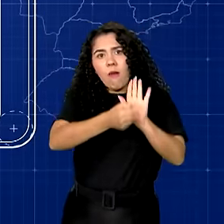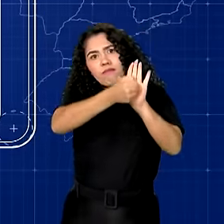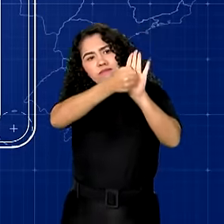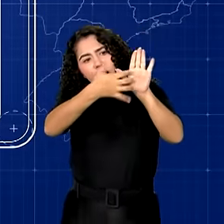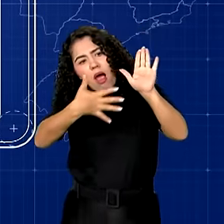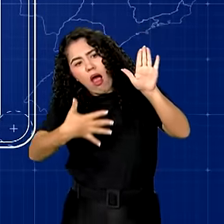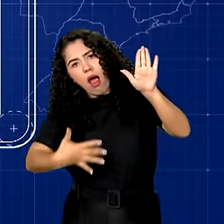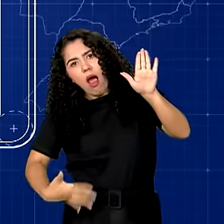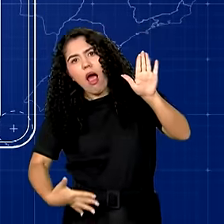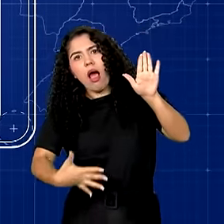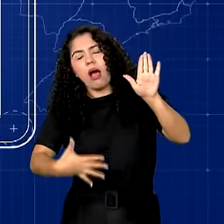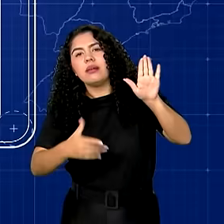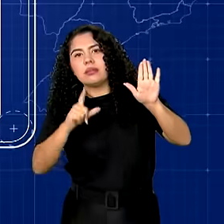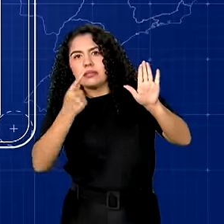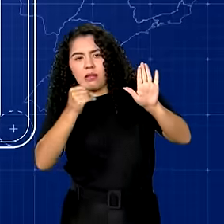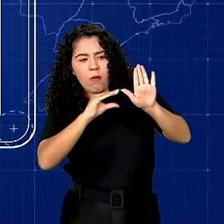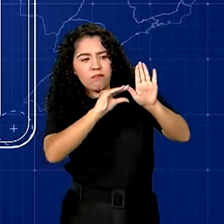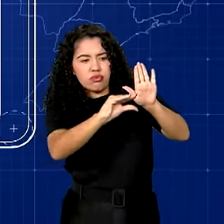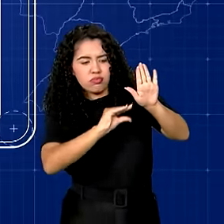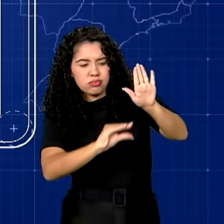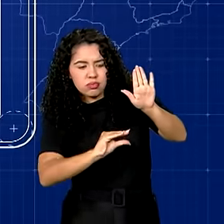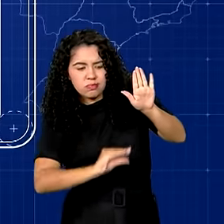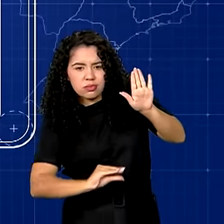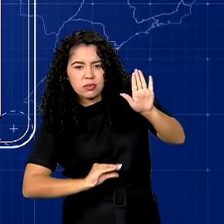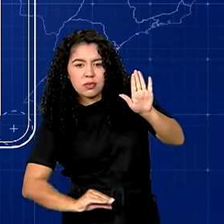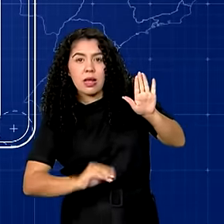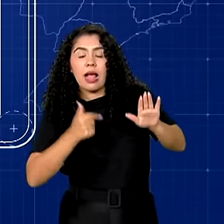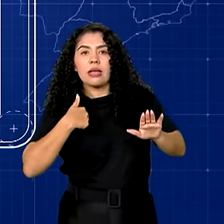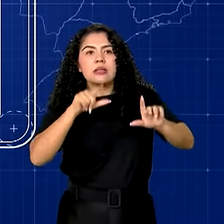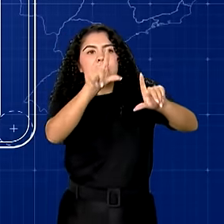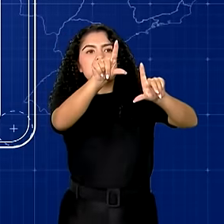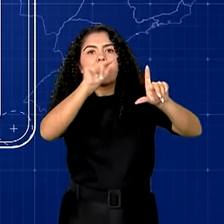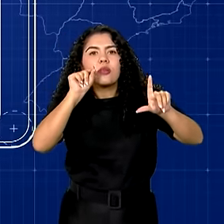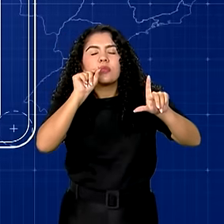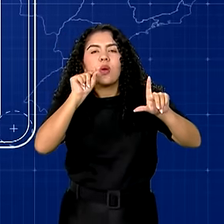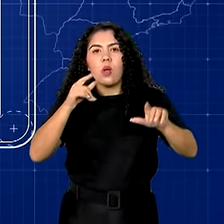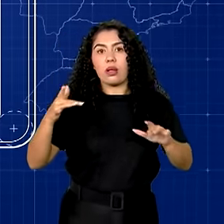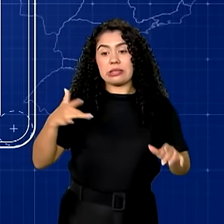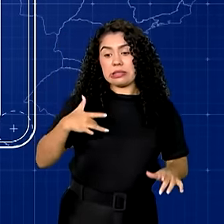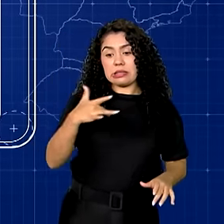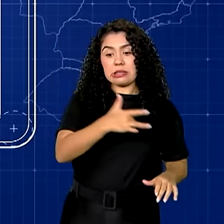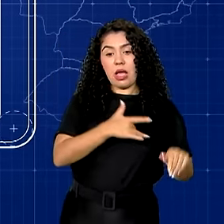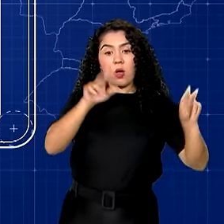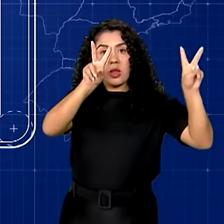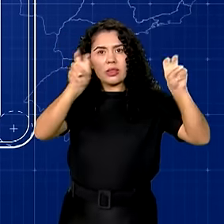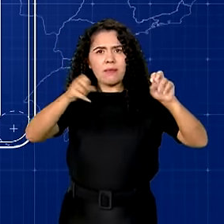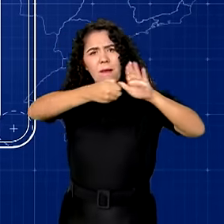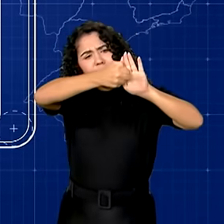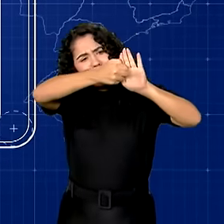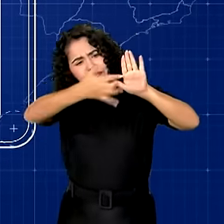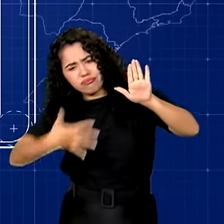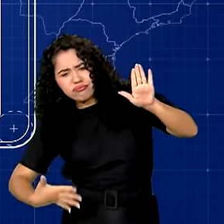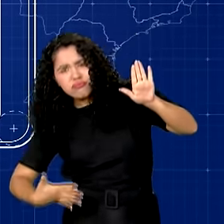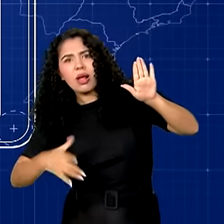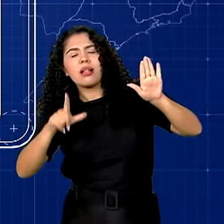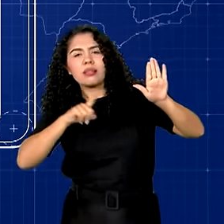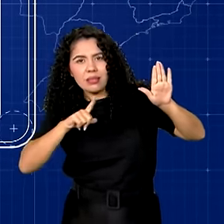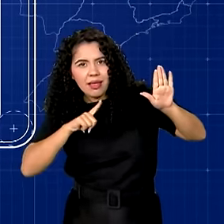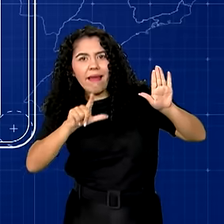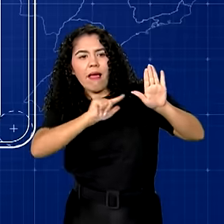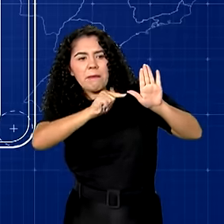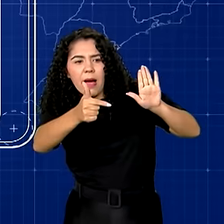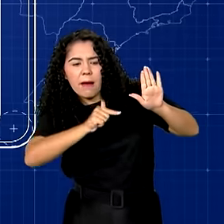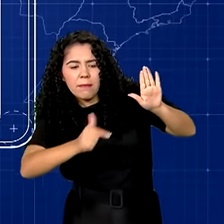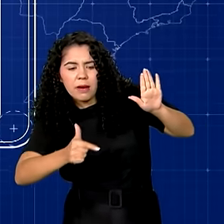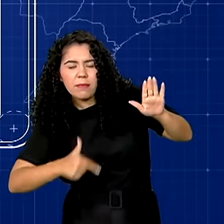foram financiados? Agora, eu seleciono saúde. É possível conferir aqui uma série de políticas públicas